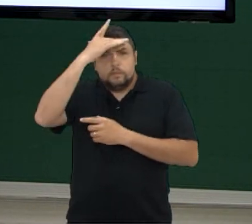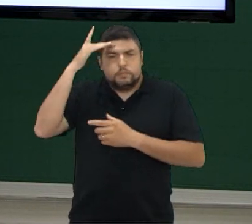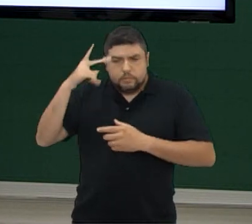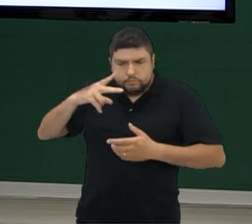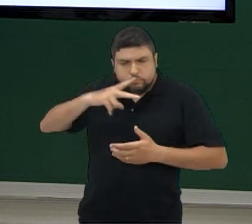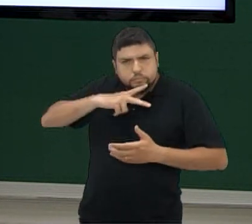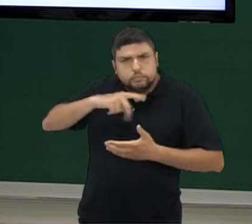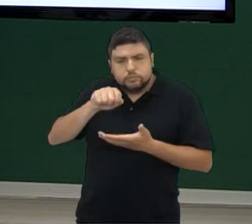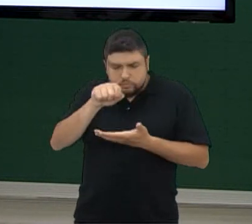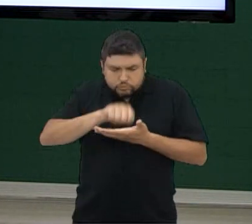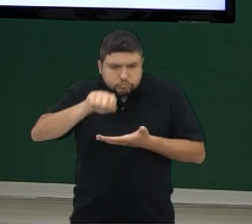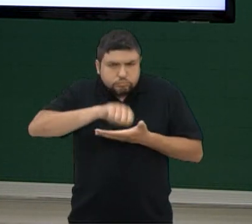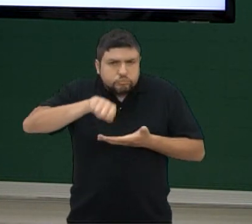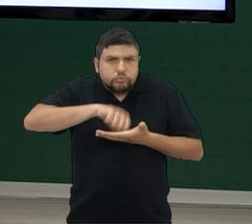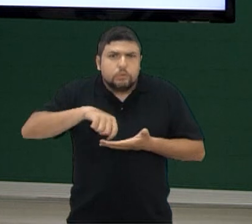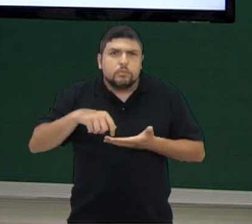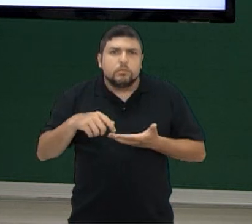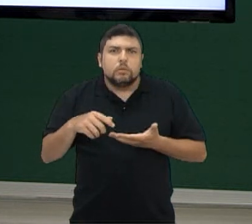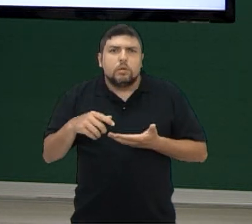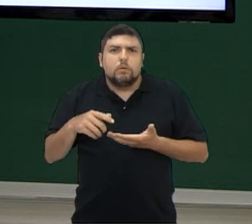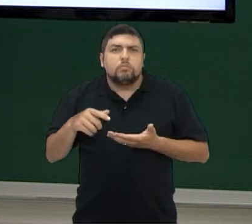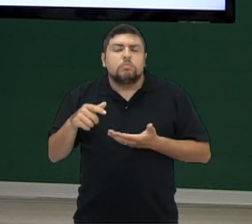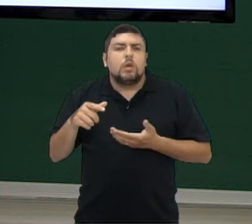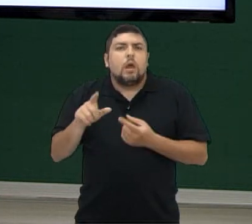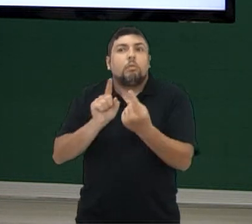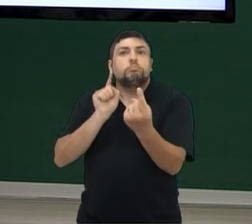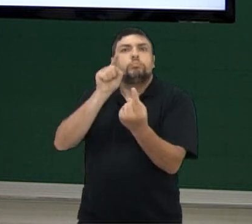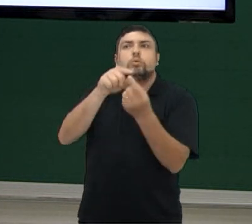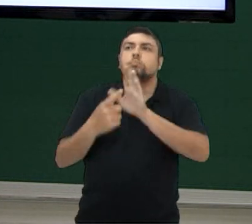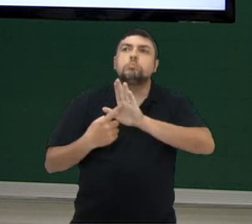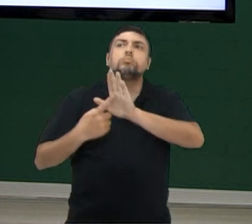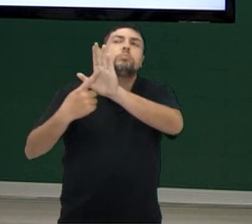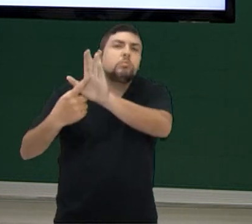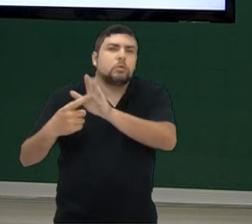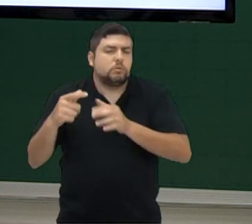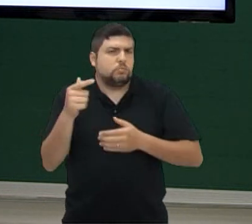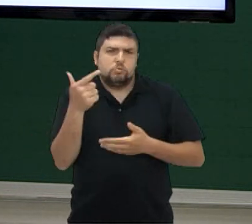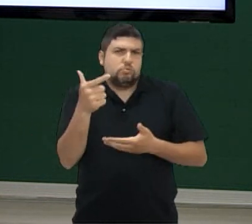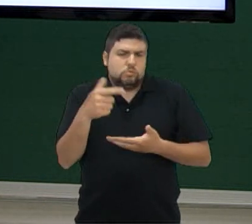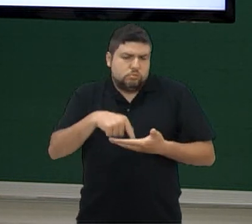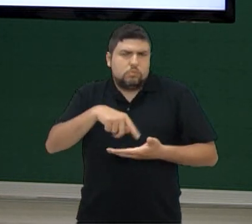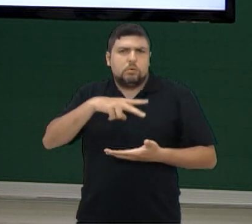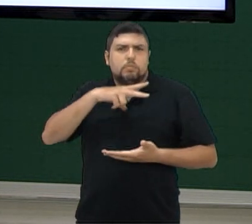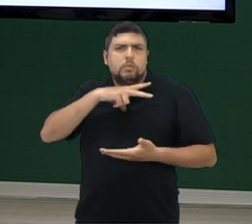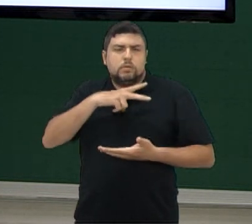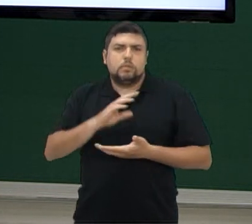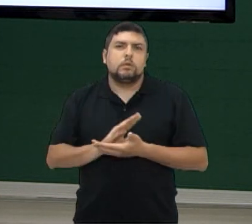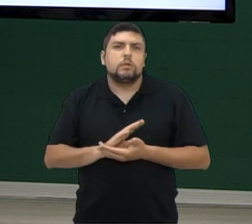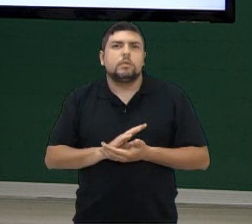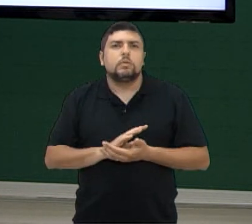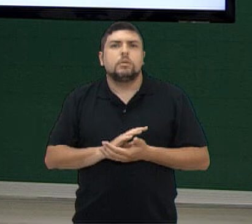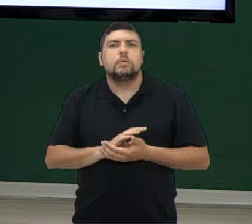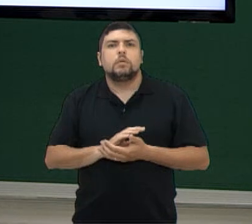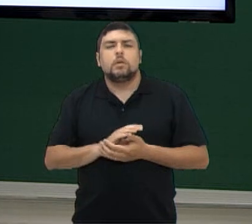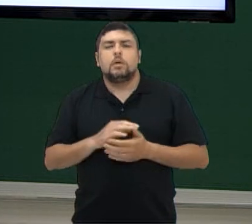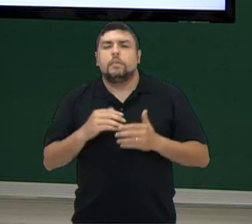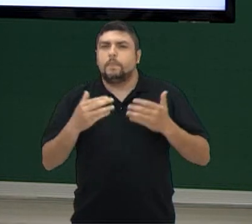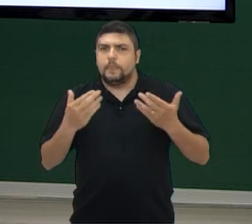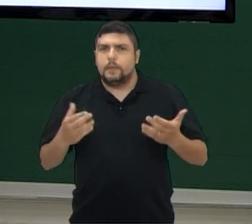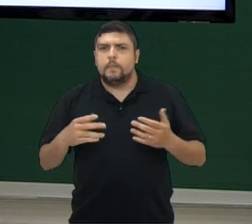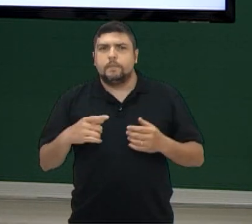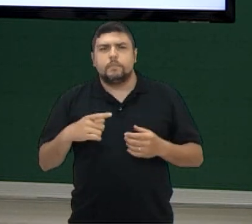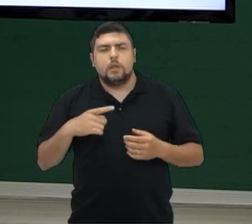ali ler, né, e com a intencionalidade de que tenha esse interlocutor para fazer a leitura. Então, aqui existe com